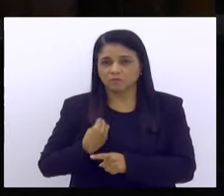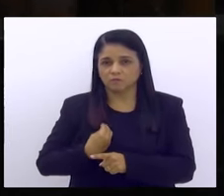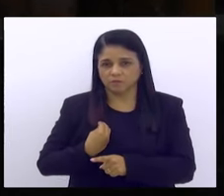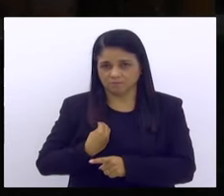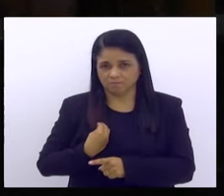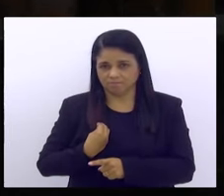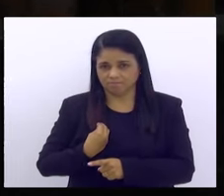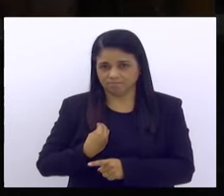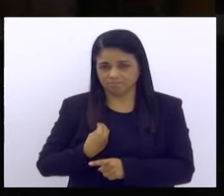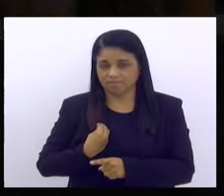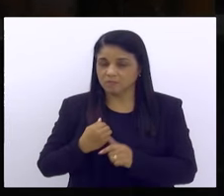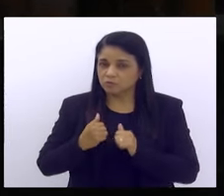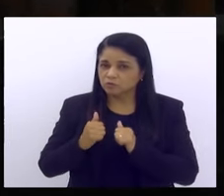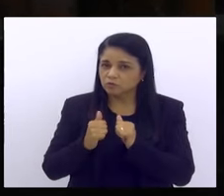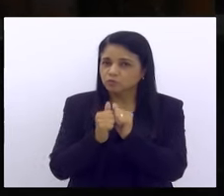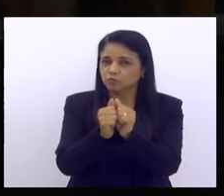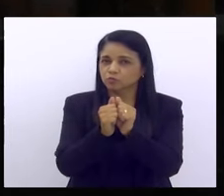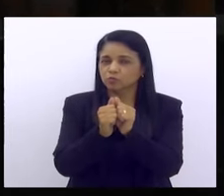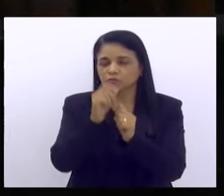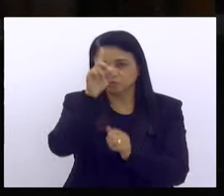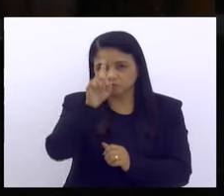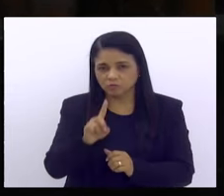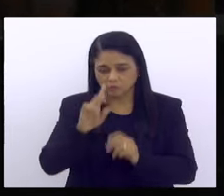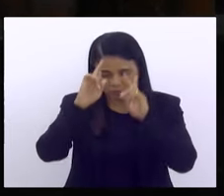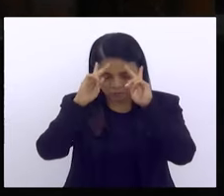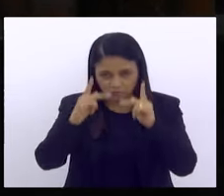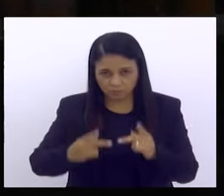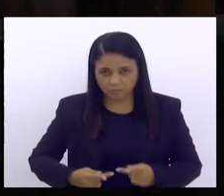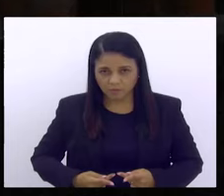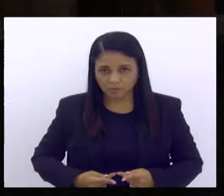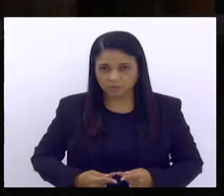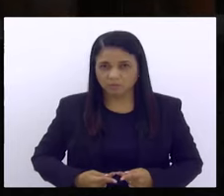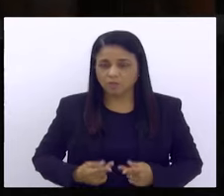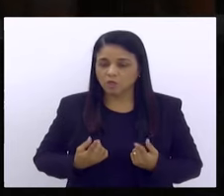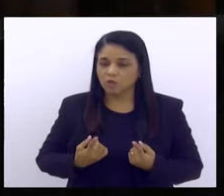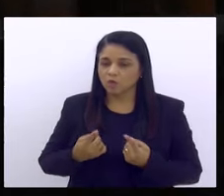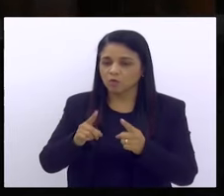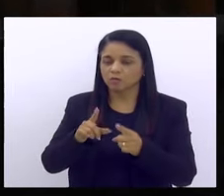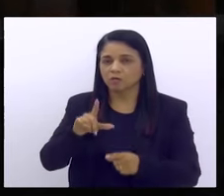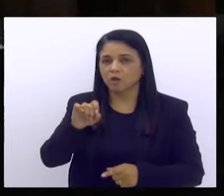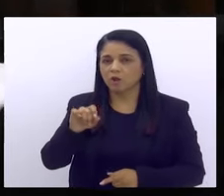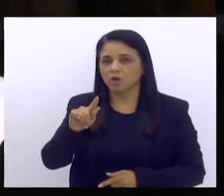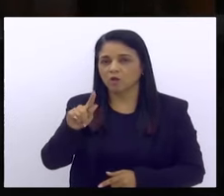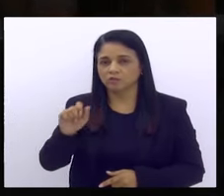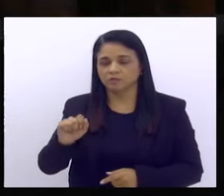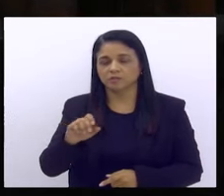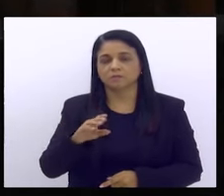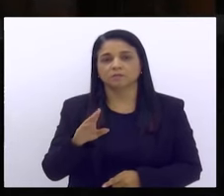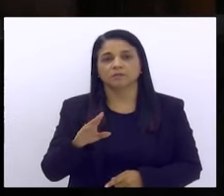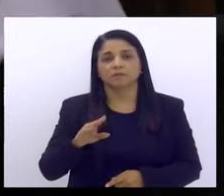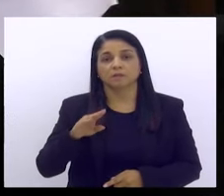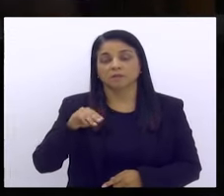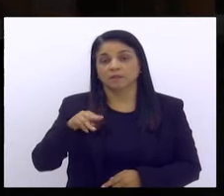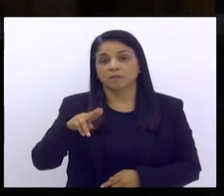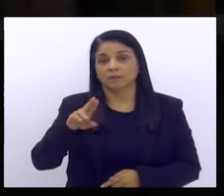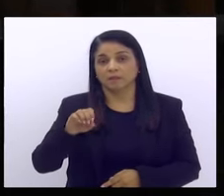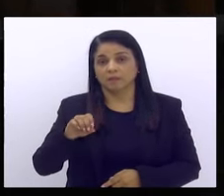regulatório. Vamos juntos em defesa dos direitos humanos e contra a lógica da necropolítica.